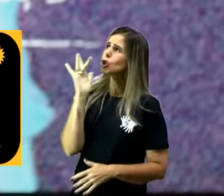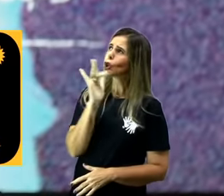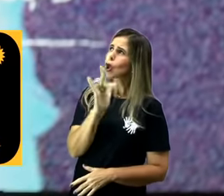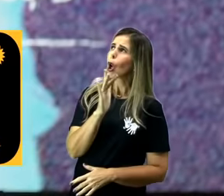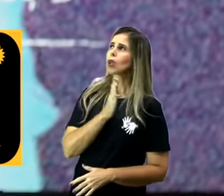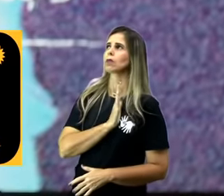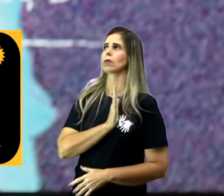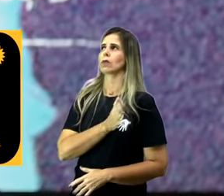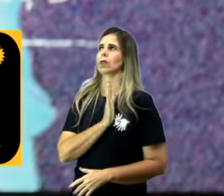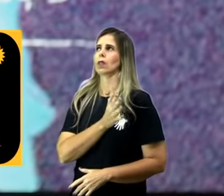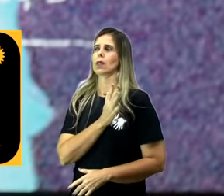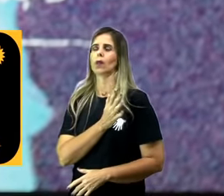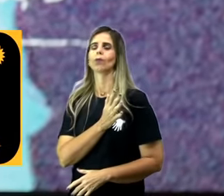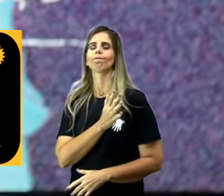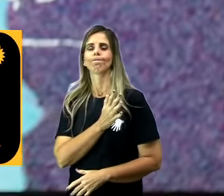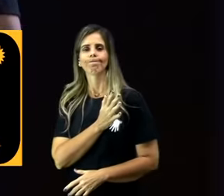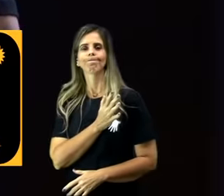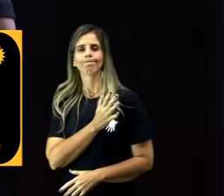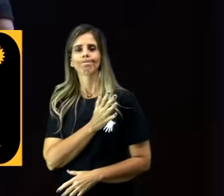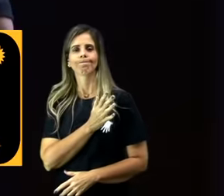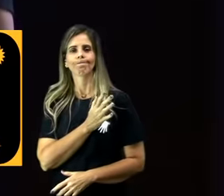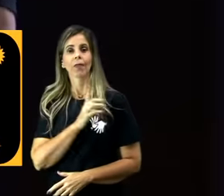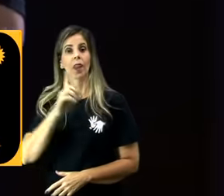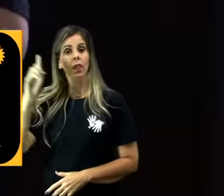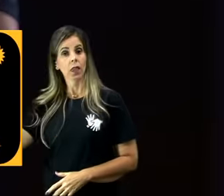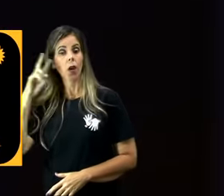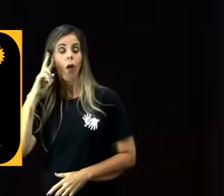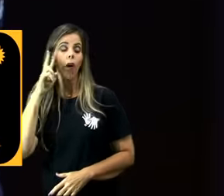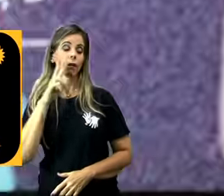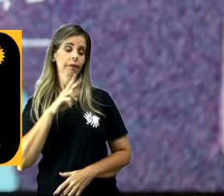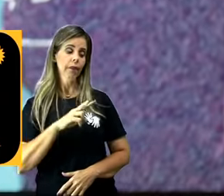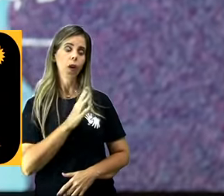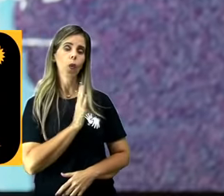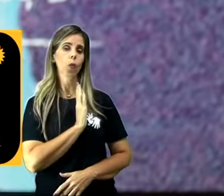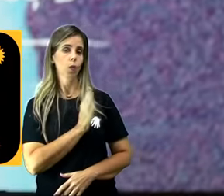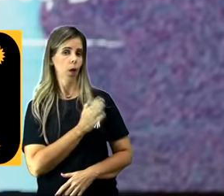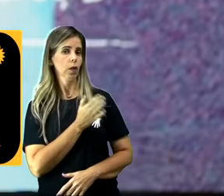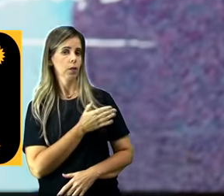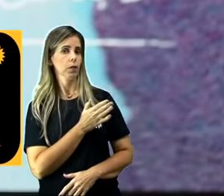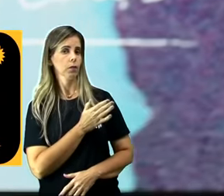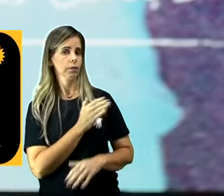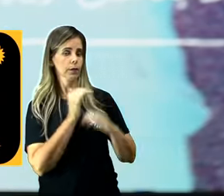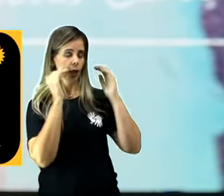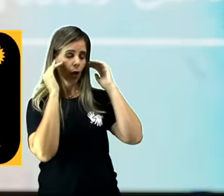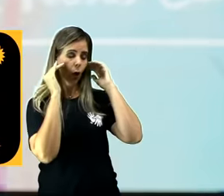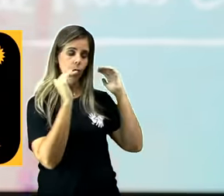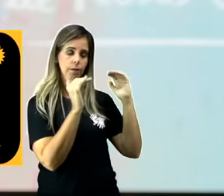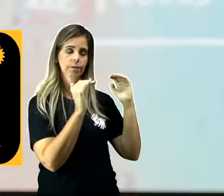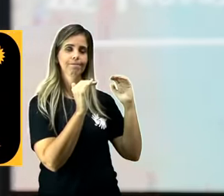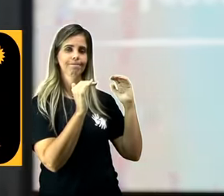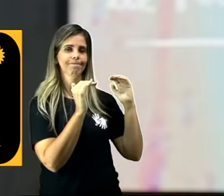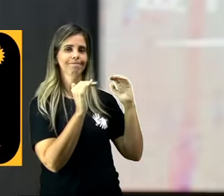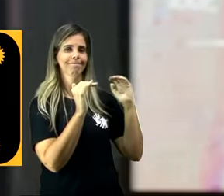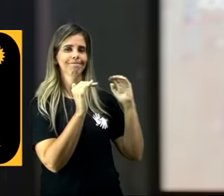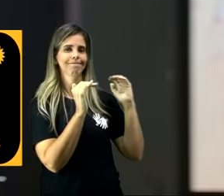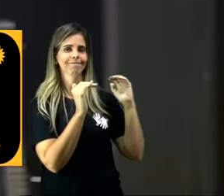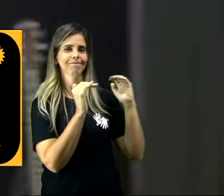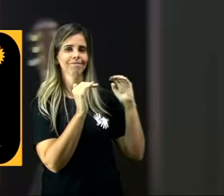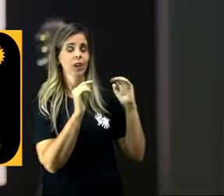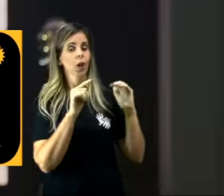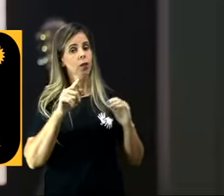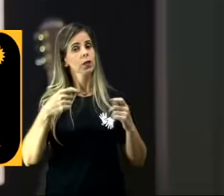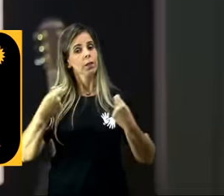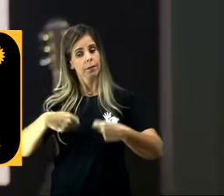dela. Irmão, a Bíblia diz que Deus inclina o coração de um rei. Você acha que Deus não pode inclinar o coração do teu cônjuge? Você